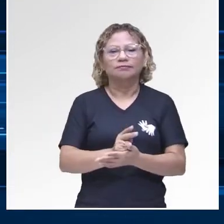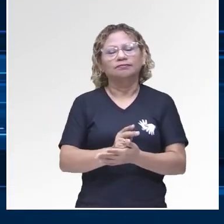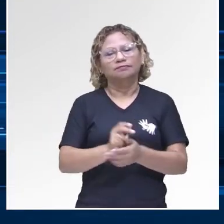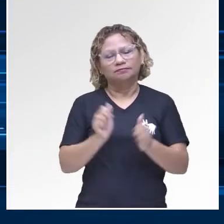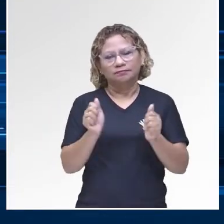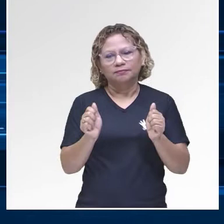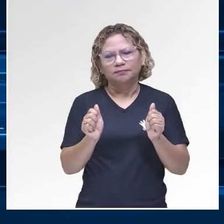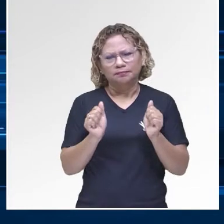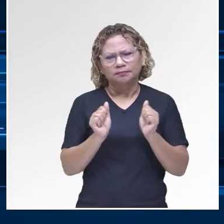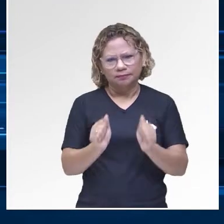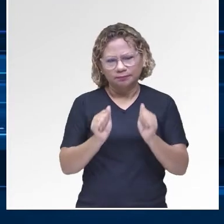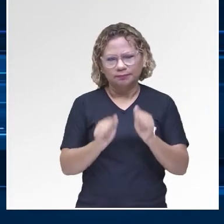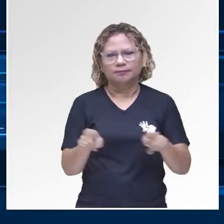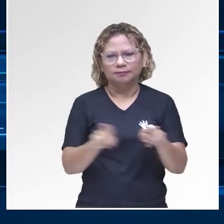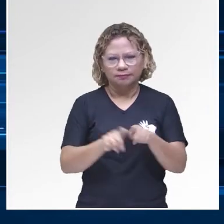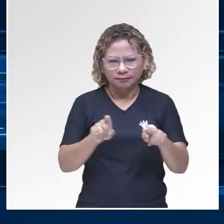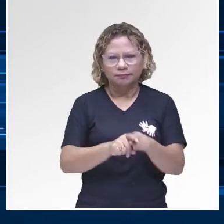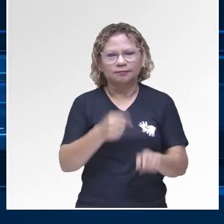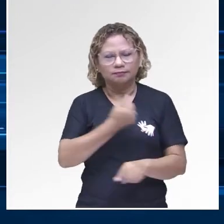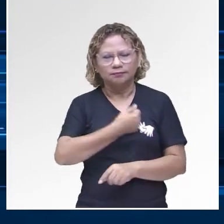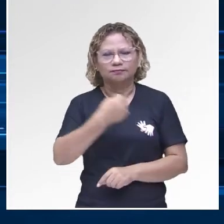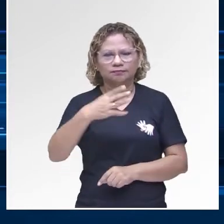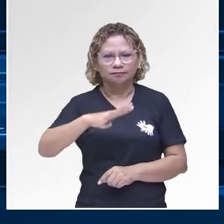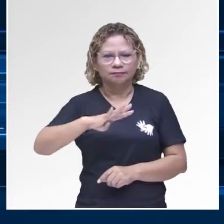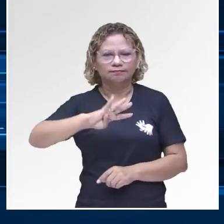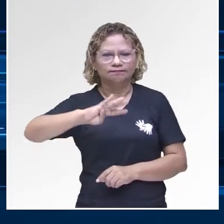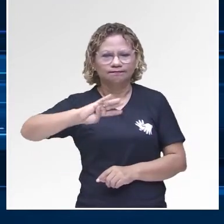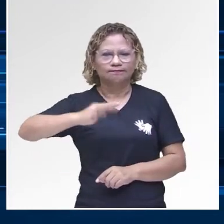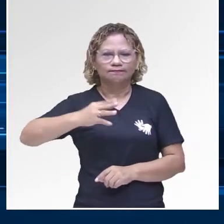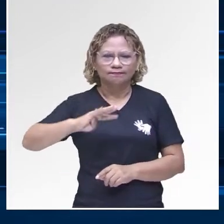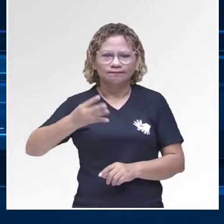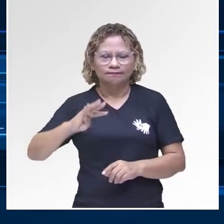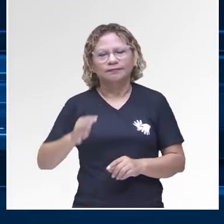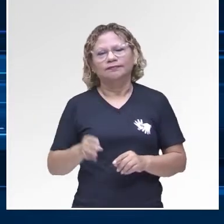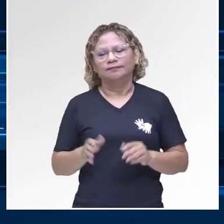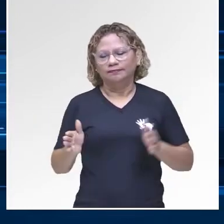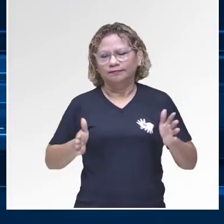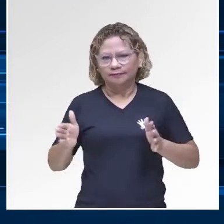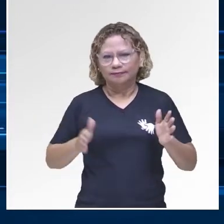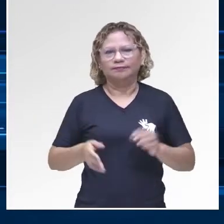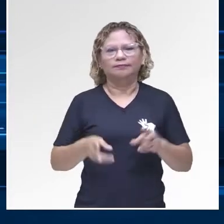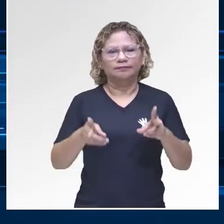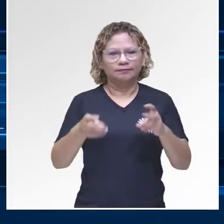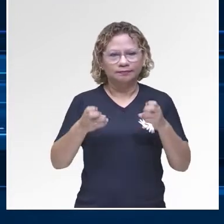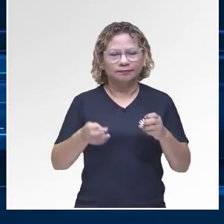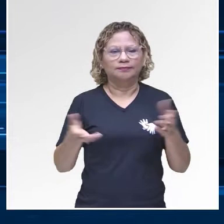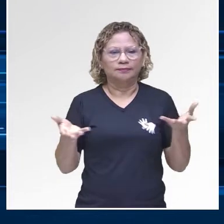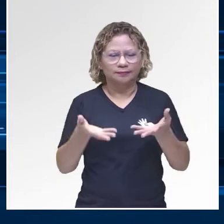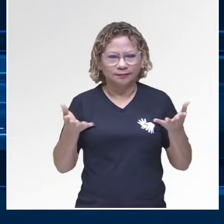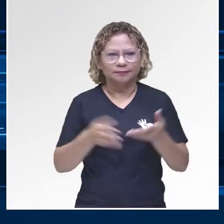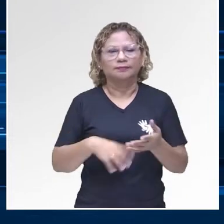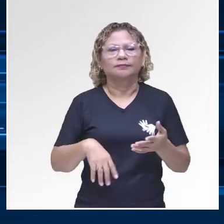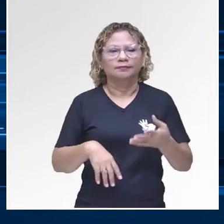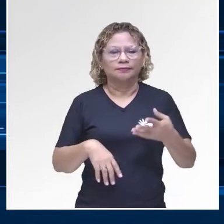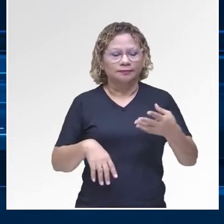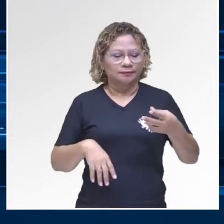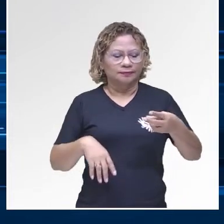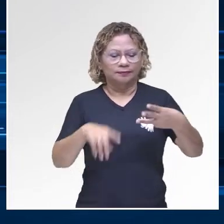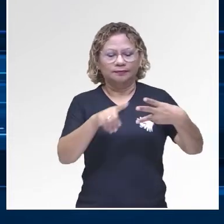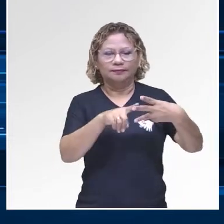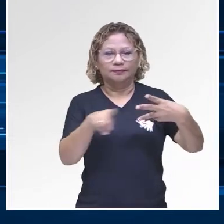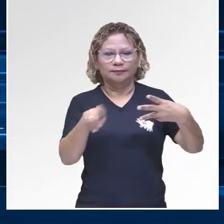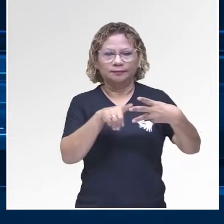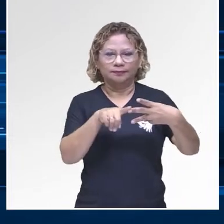do 7 para o 4, do 4 para o 1, do 1 para o menos 2, do menos 2 para o menos 5. Observem que os termos vão diminuindo o